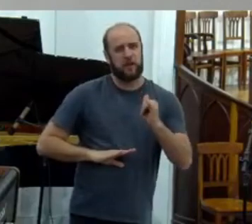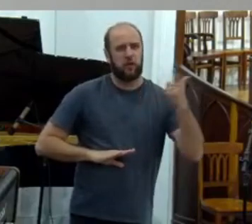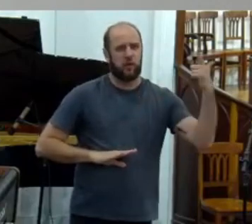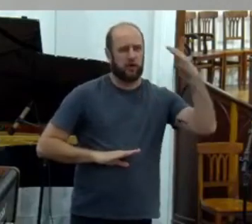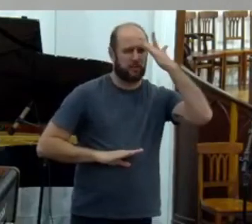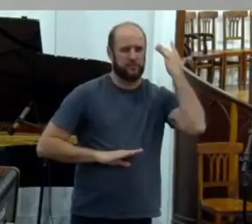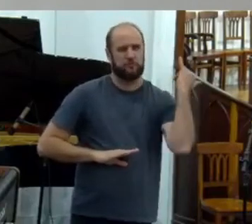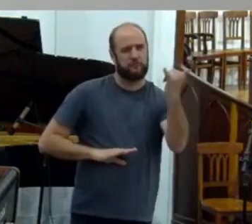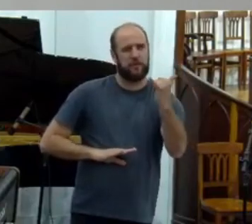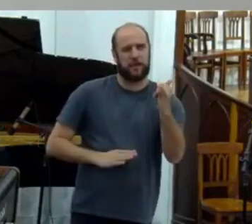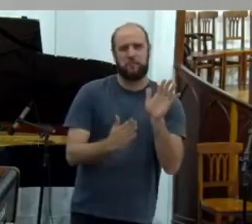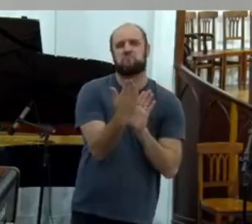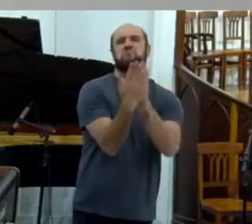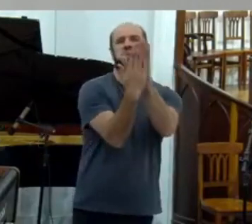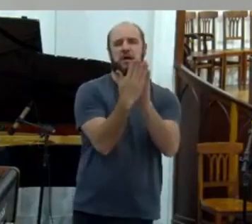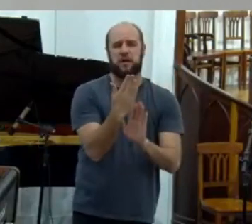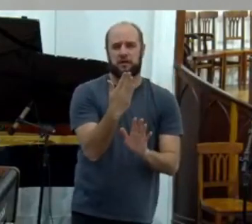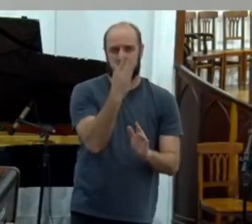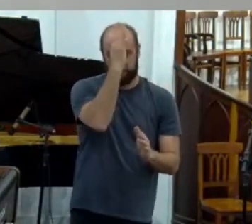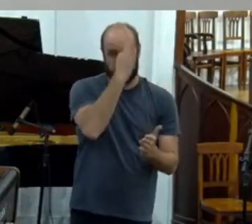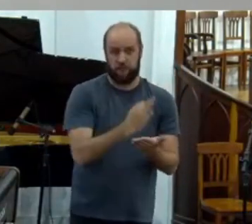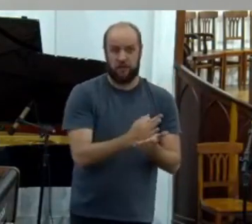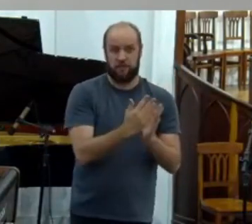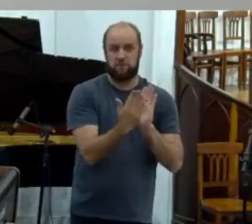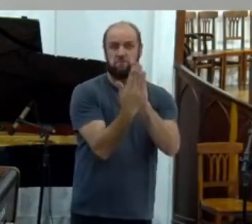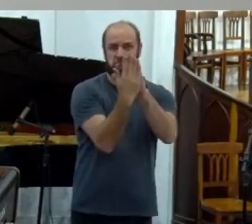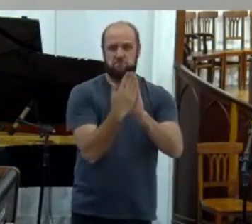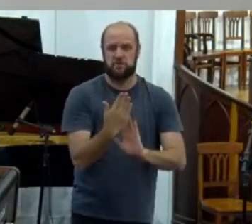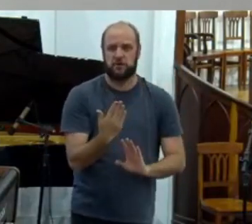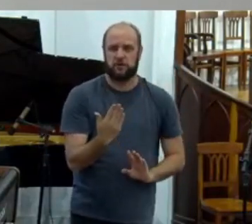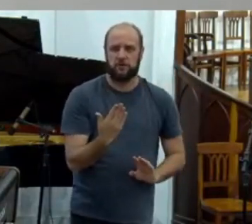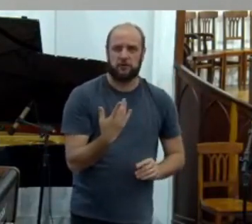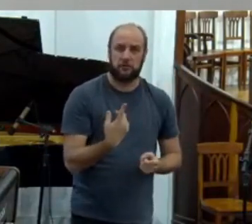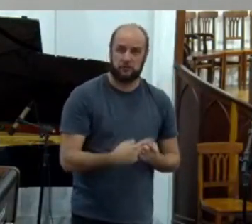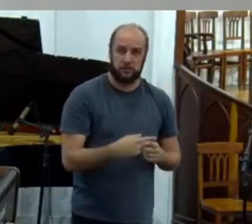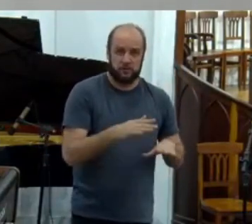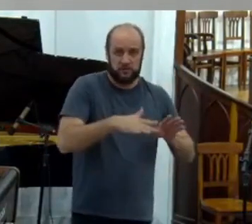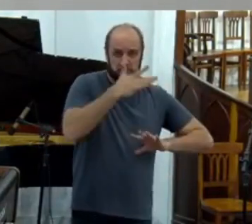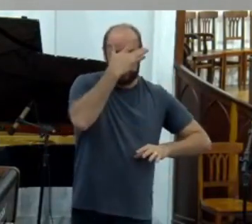Você já foi confrontado em sua fé? Afinal, pessoas que são